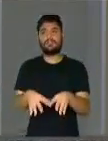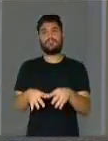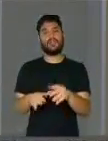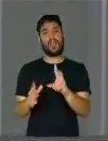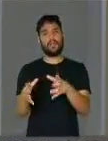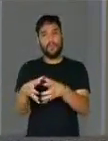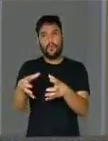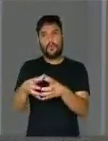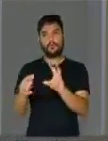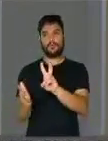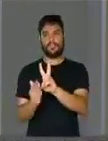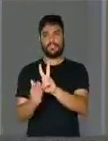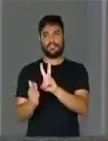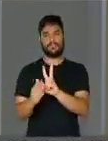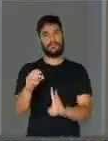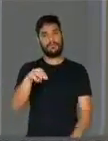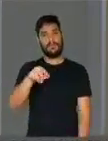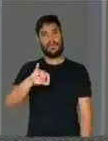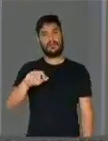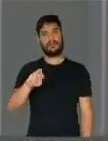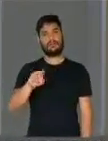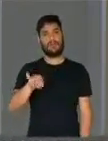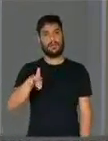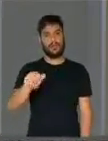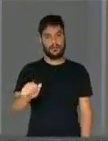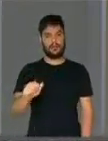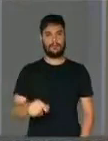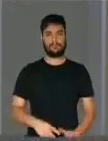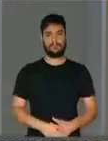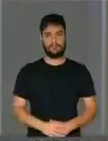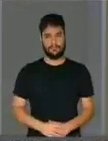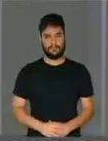isso, justiça seja feita. Eu me refiro aqui